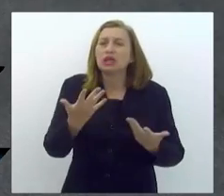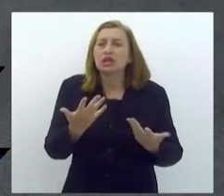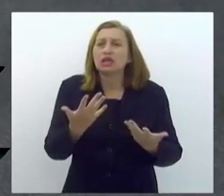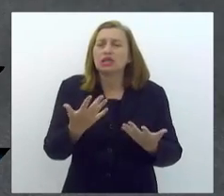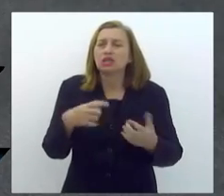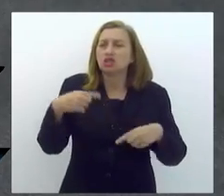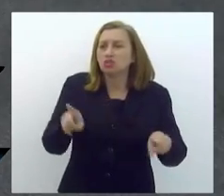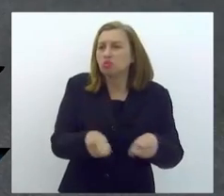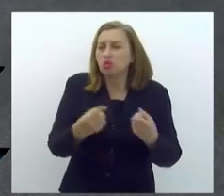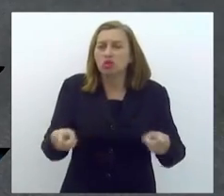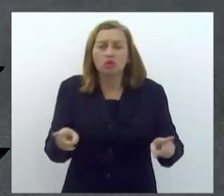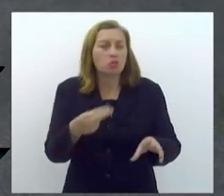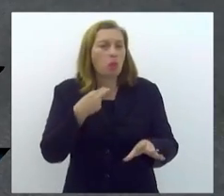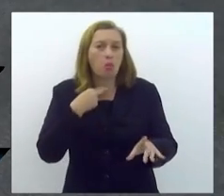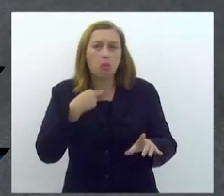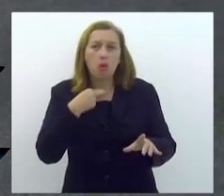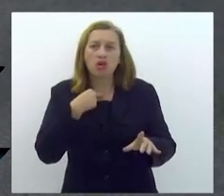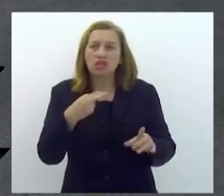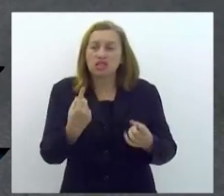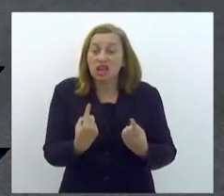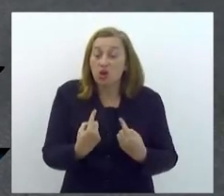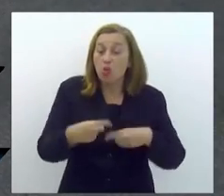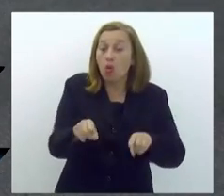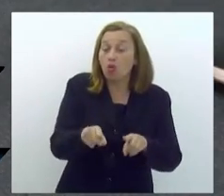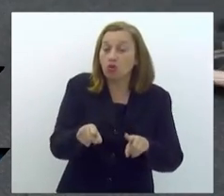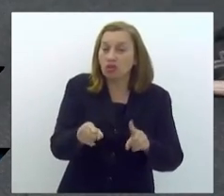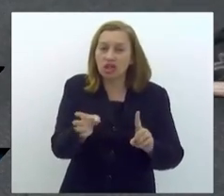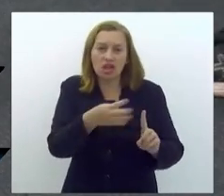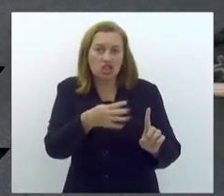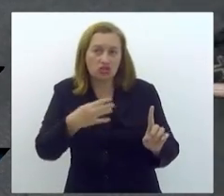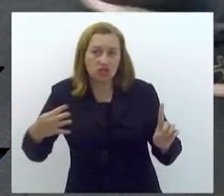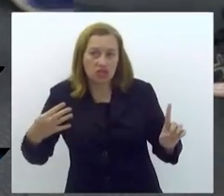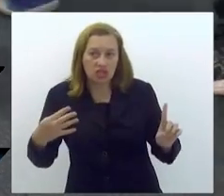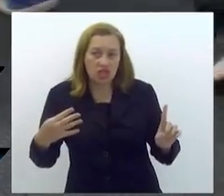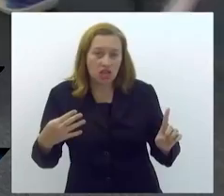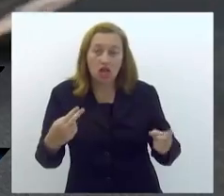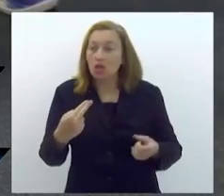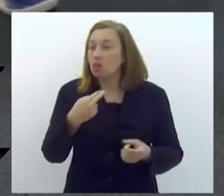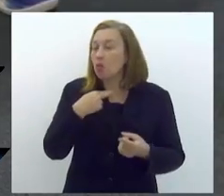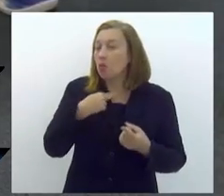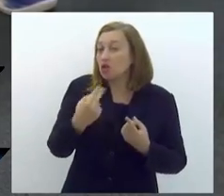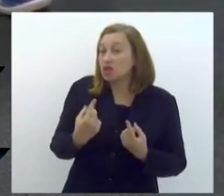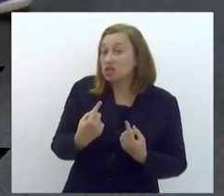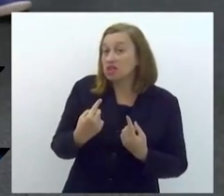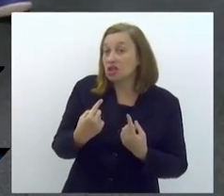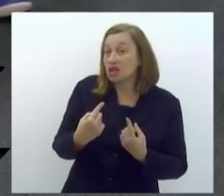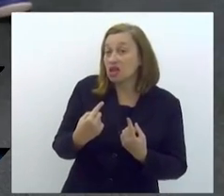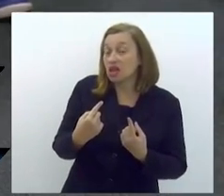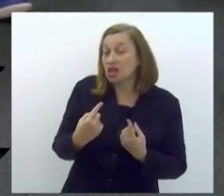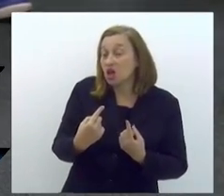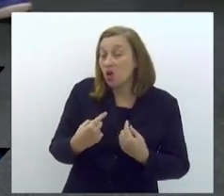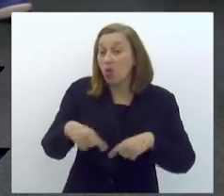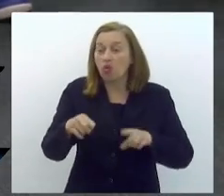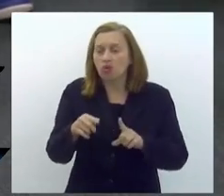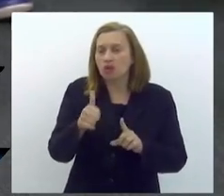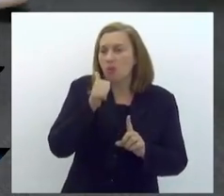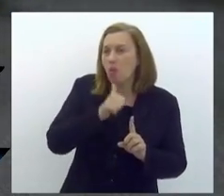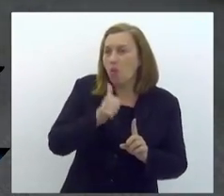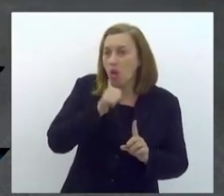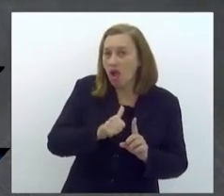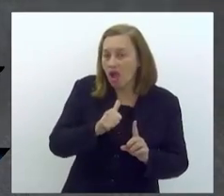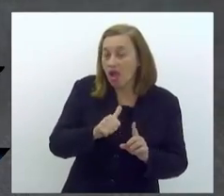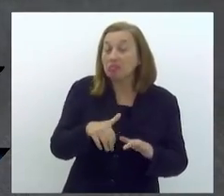LGBT fóbica que não pode ter letra pejorativa contra as mulheres Então isso é o que